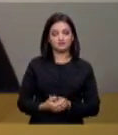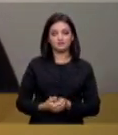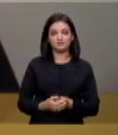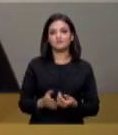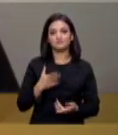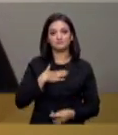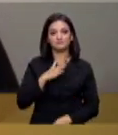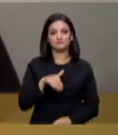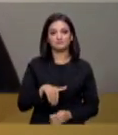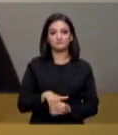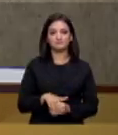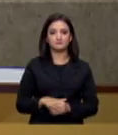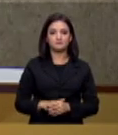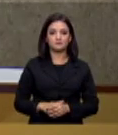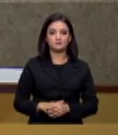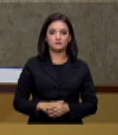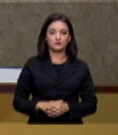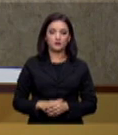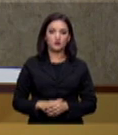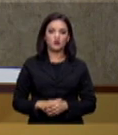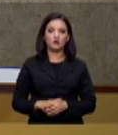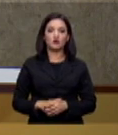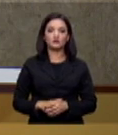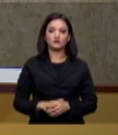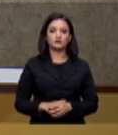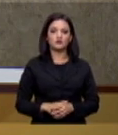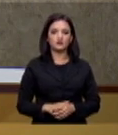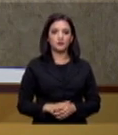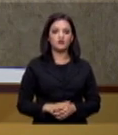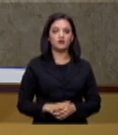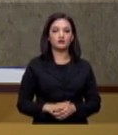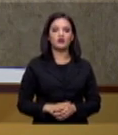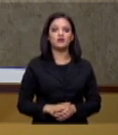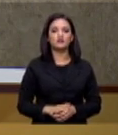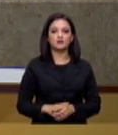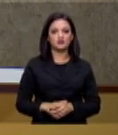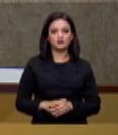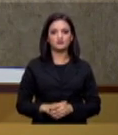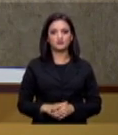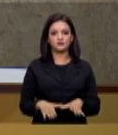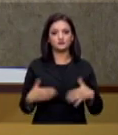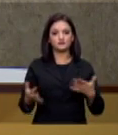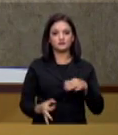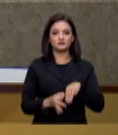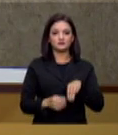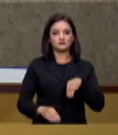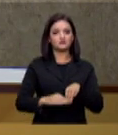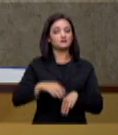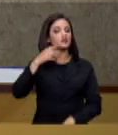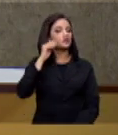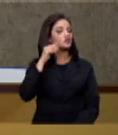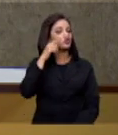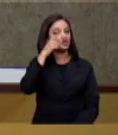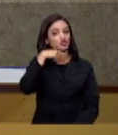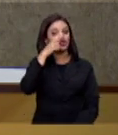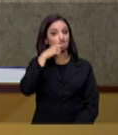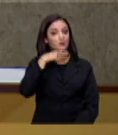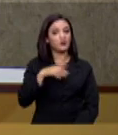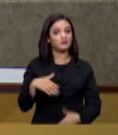voto, senhor presidente. Obrigado, ministro Lewandowski. Ministro Gilmar Mendes, como voto, Vossa Excelência?